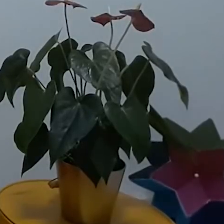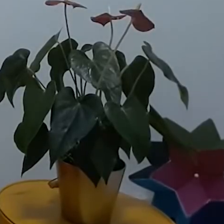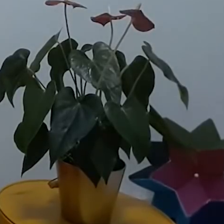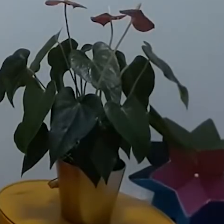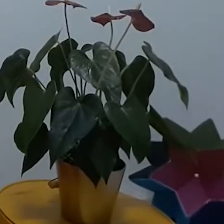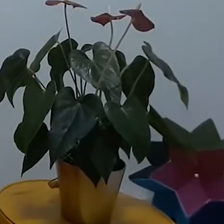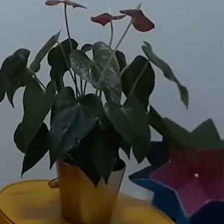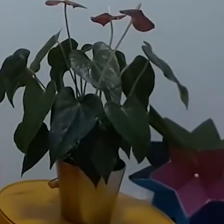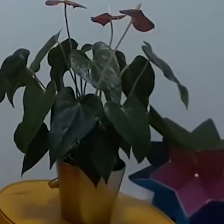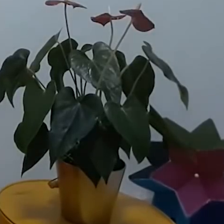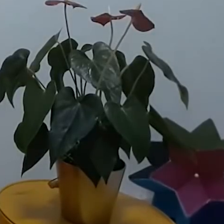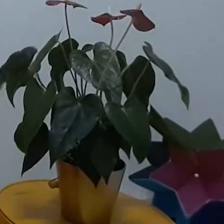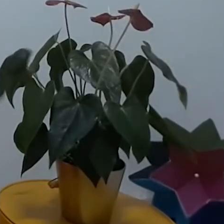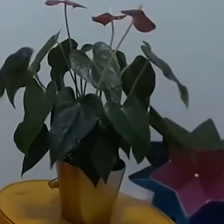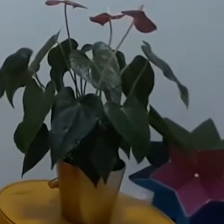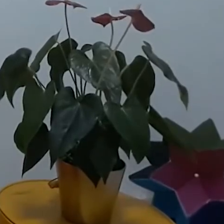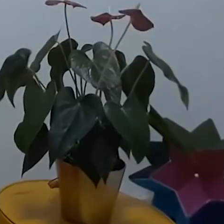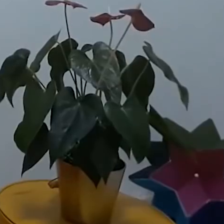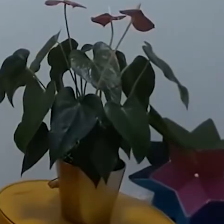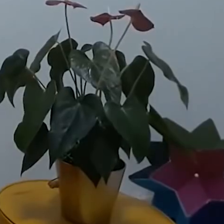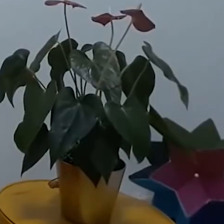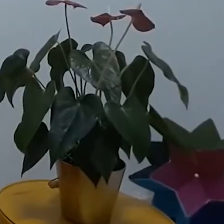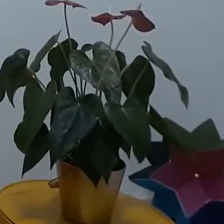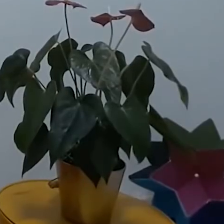Tem saia engomada, tem.